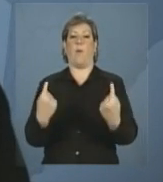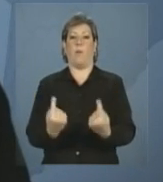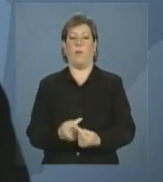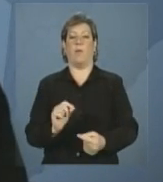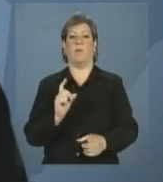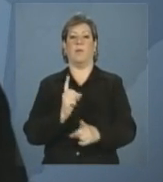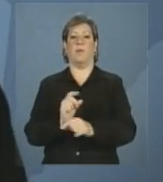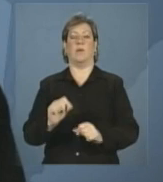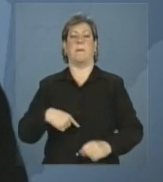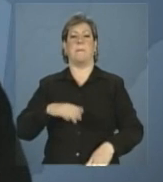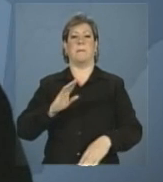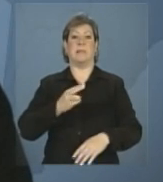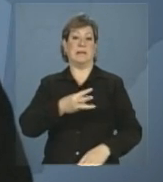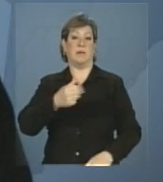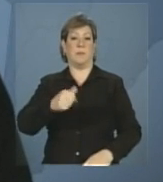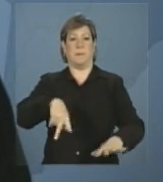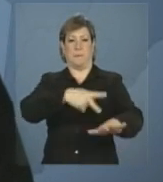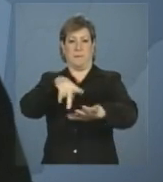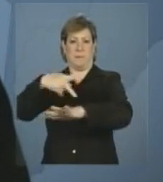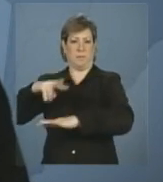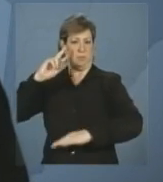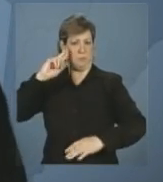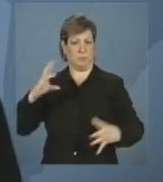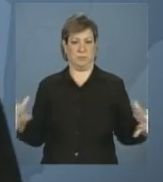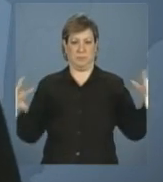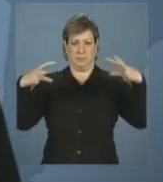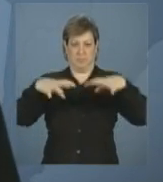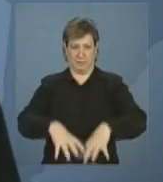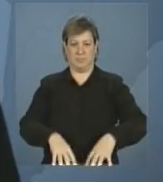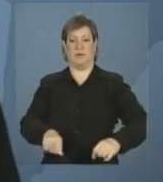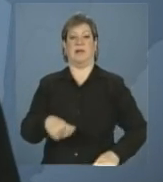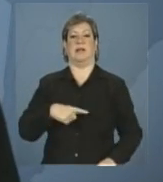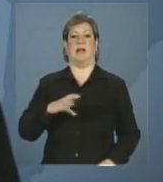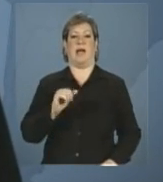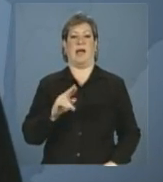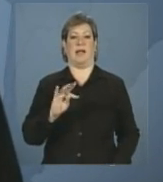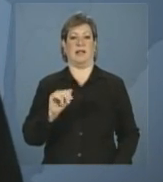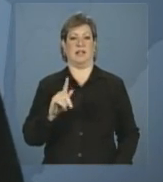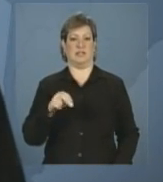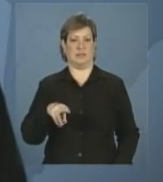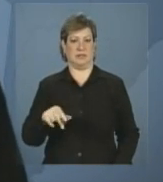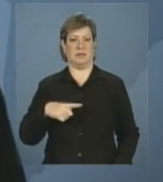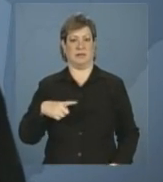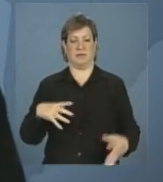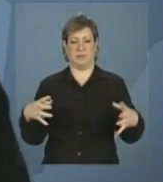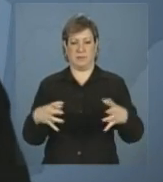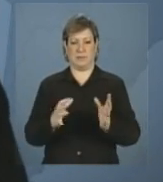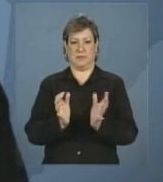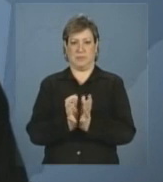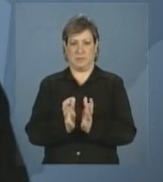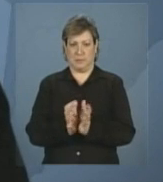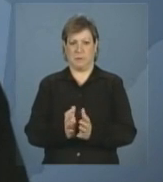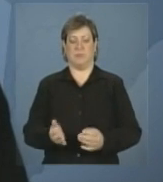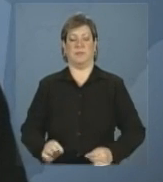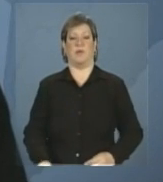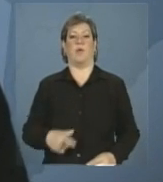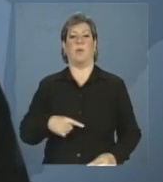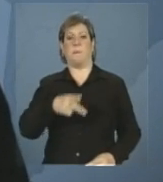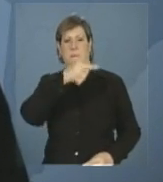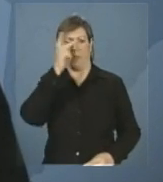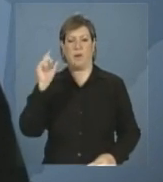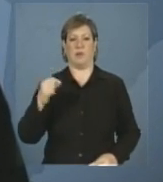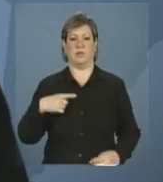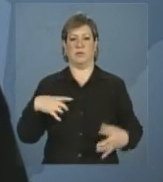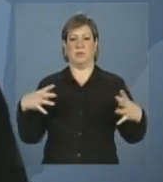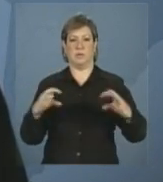mais de 30 líderes da região, mudou a rotina de Cartagena, sede do evento. Moradores e comerciantes comemoraram o